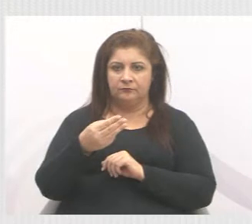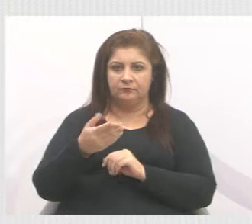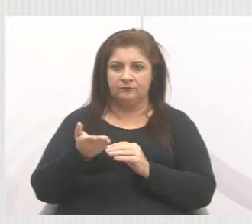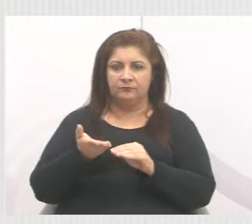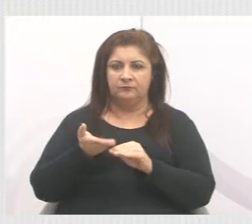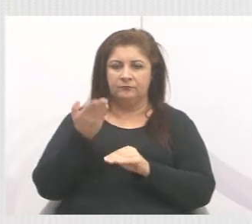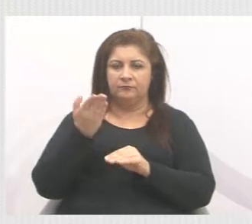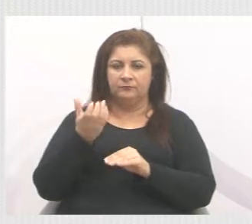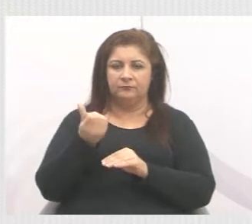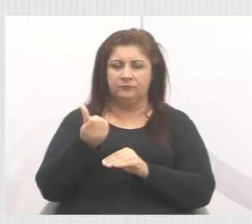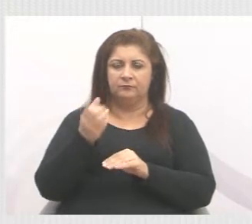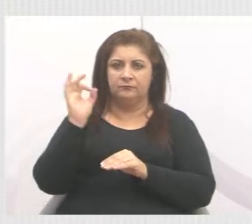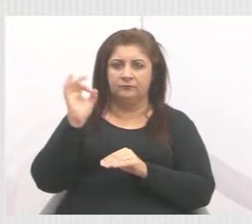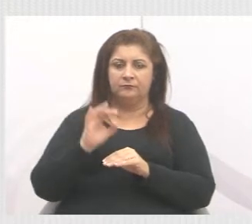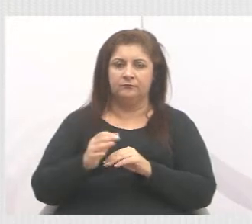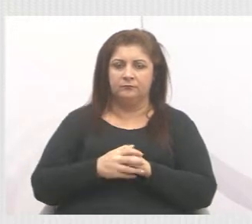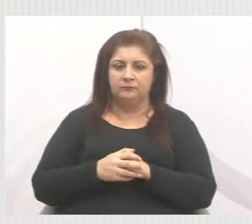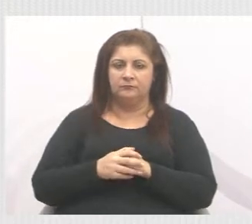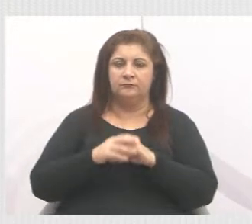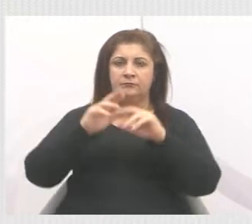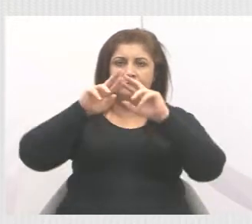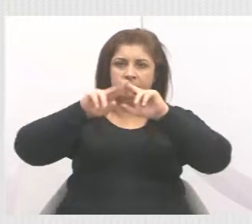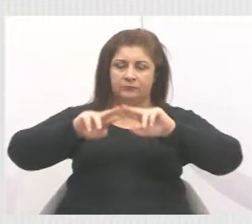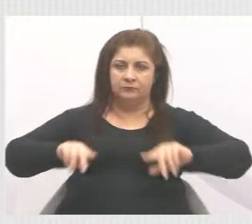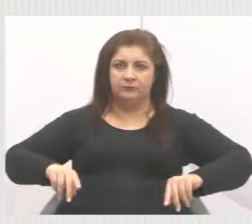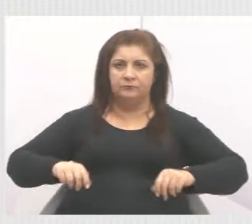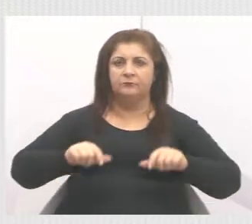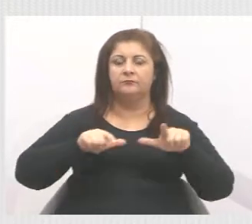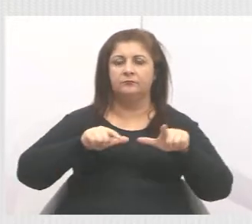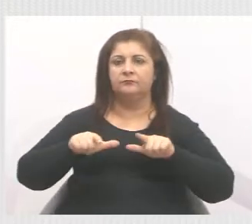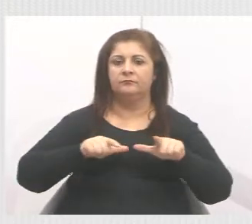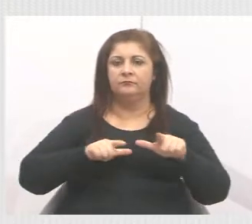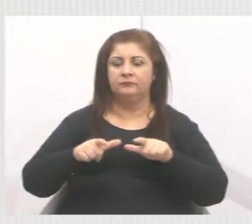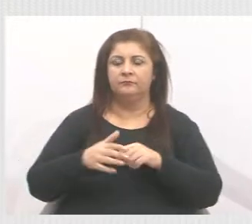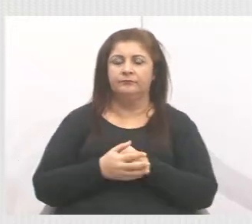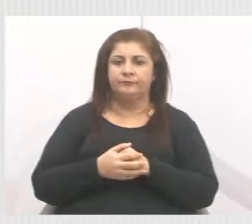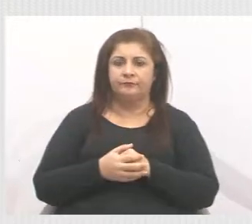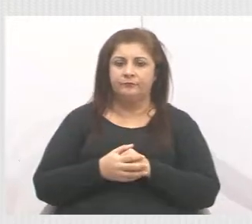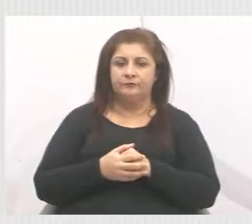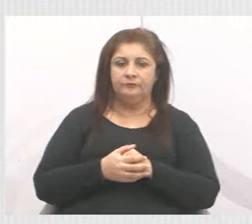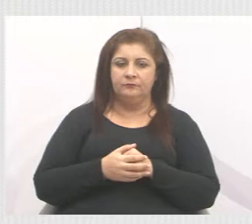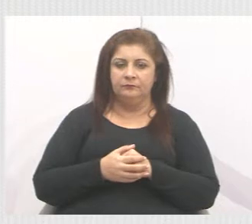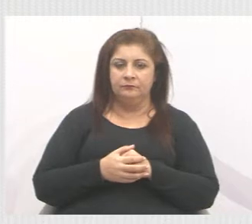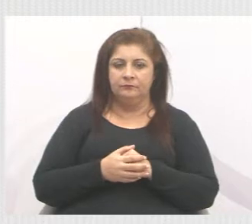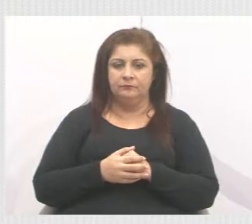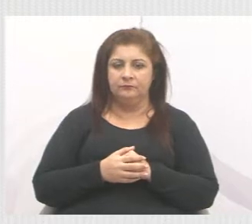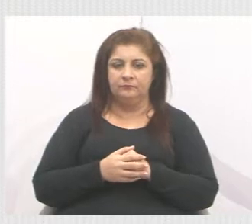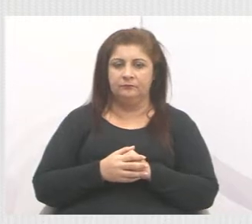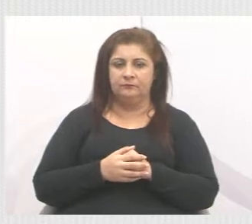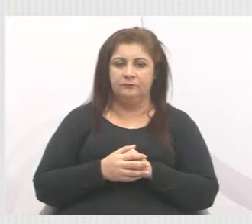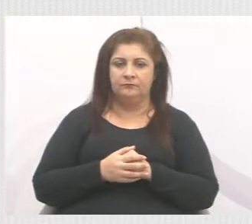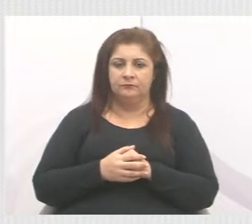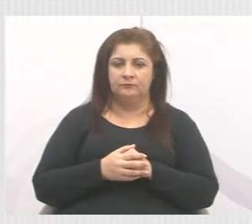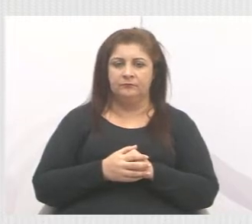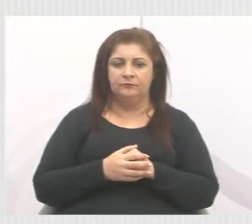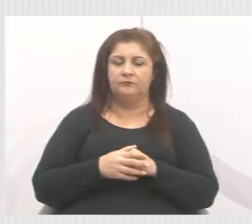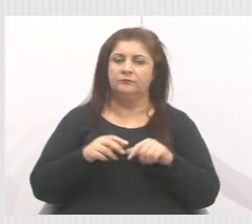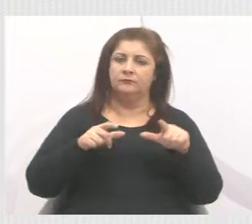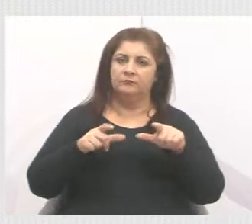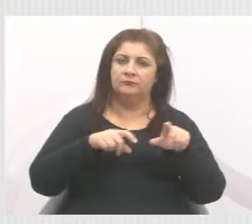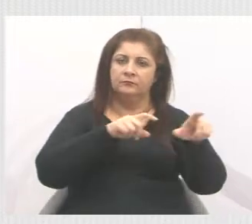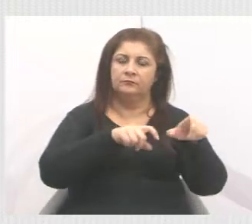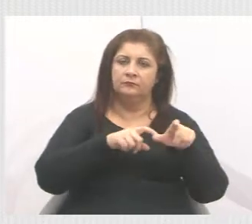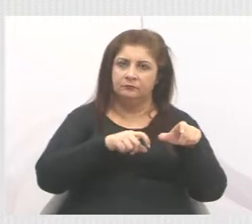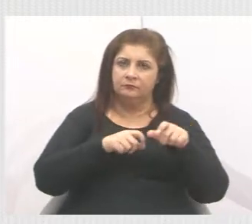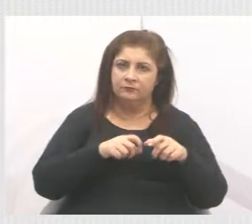Empreendedorismo, Banco do Povo, Fomento ao Turismo, Programa Jacareí Terra da Cerveja, Patrulha Agrícola, Casa do